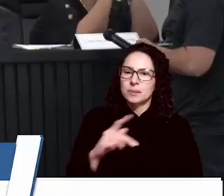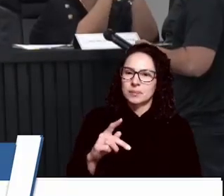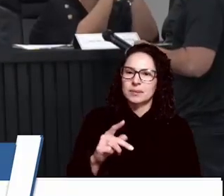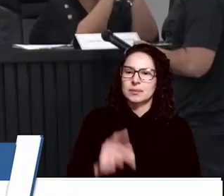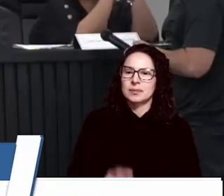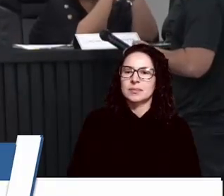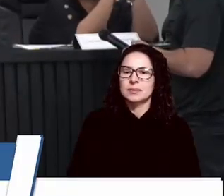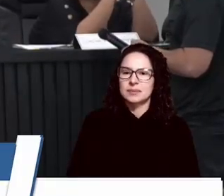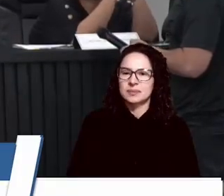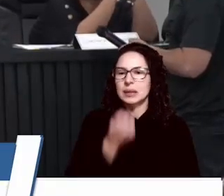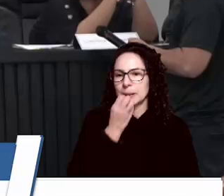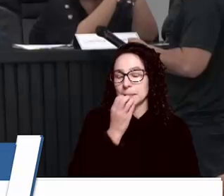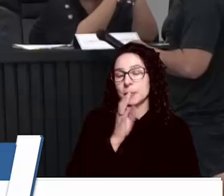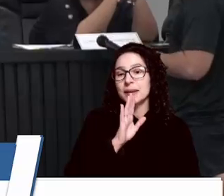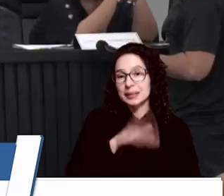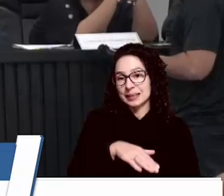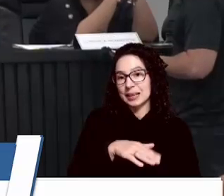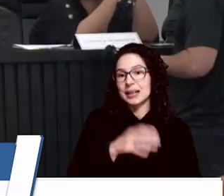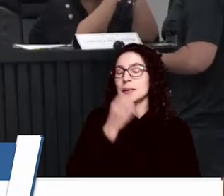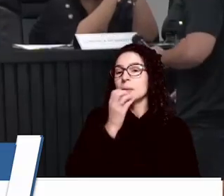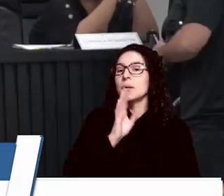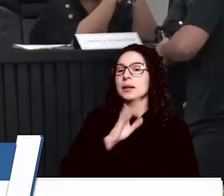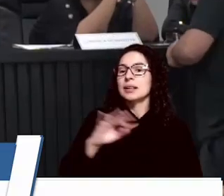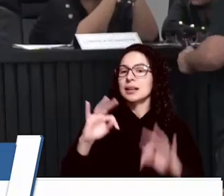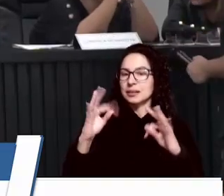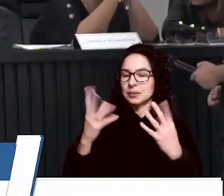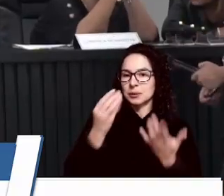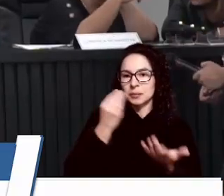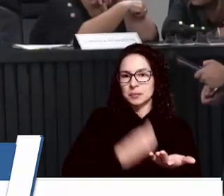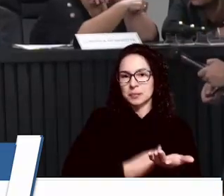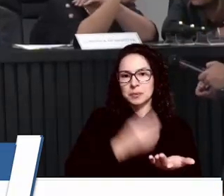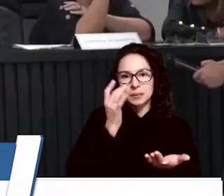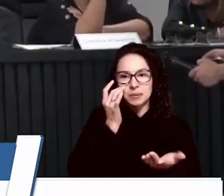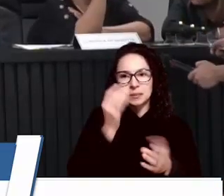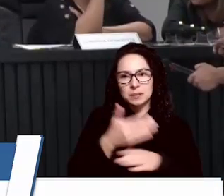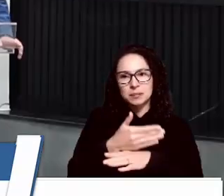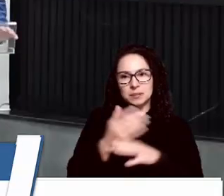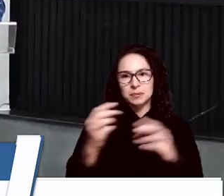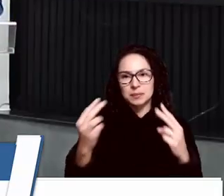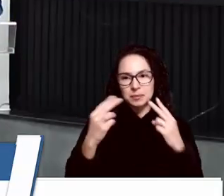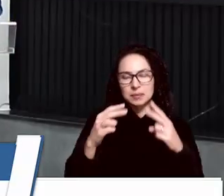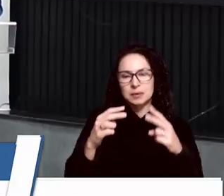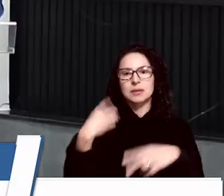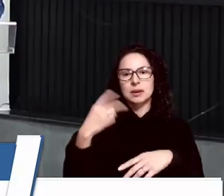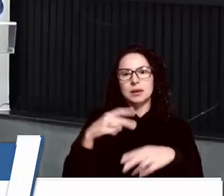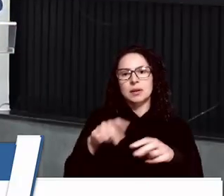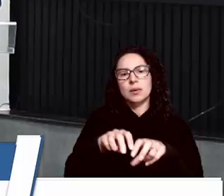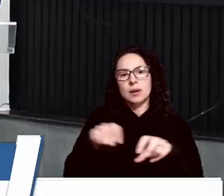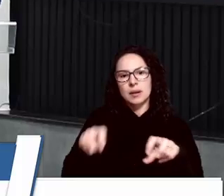boa tarde, né? Boa tarde a todos aqui presentes, que nos assiste, vereadores, mesa diretora e